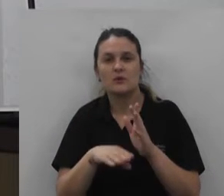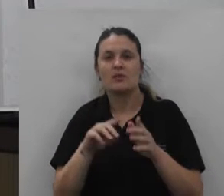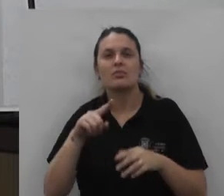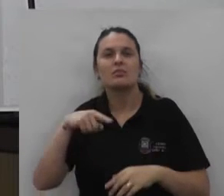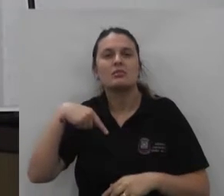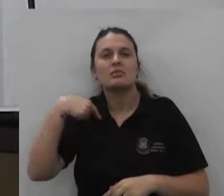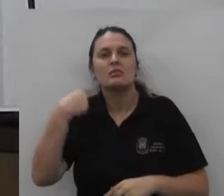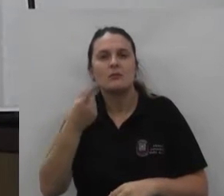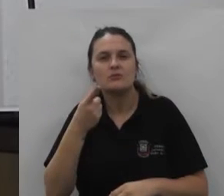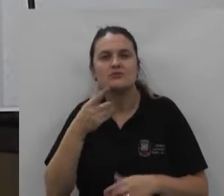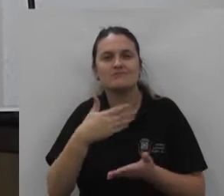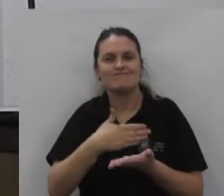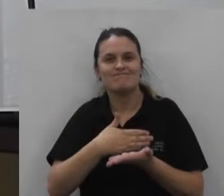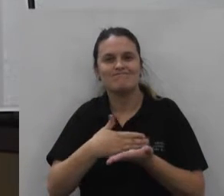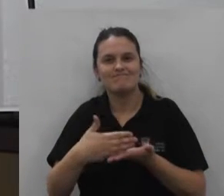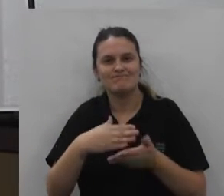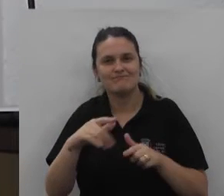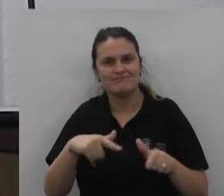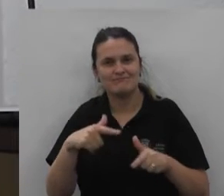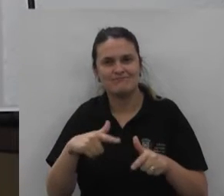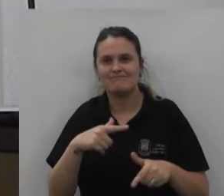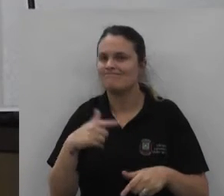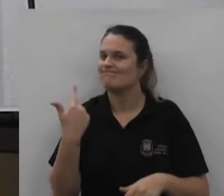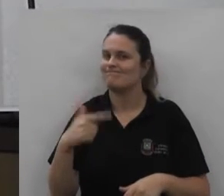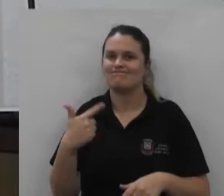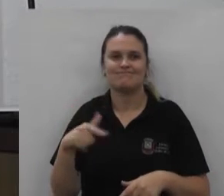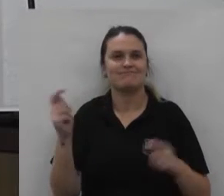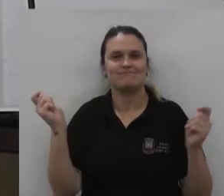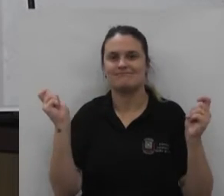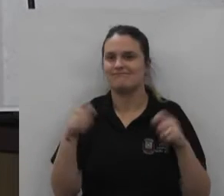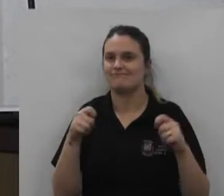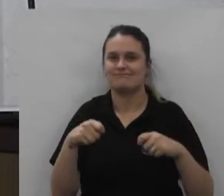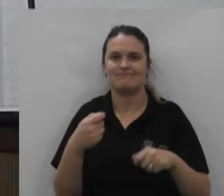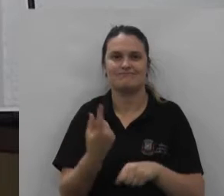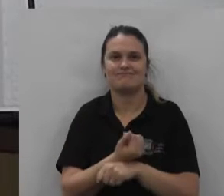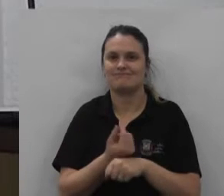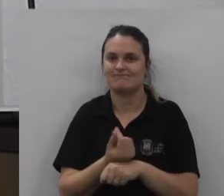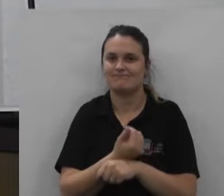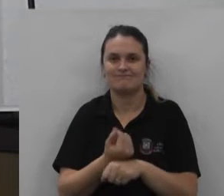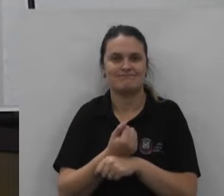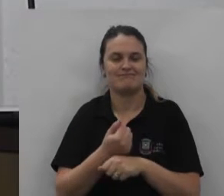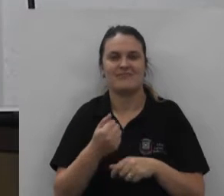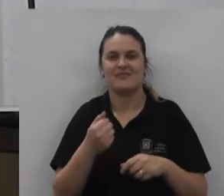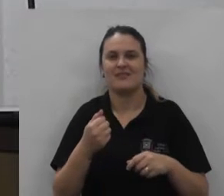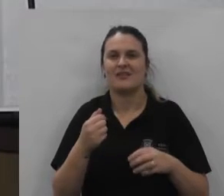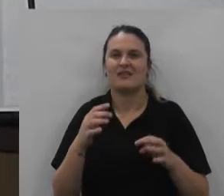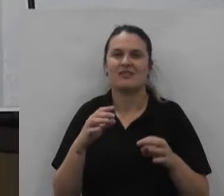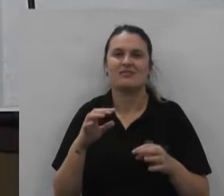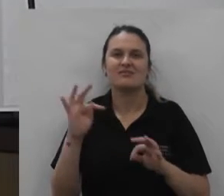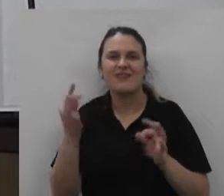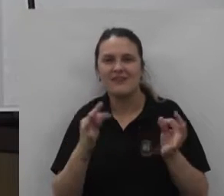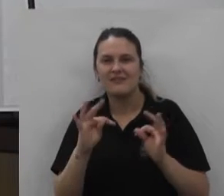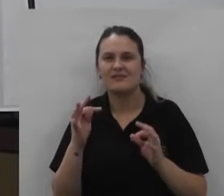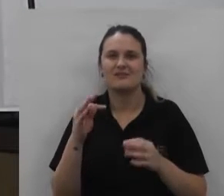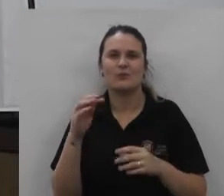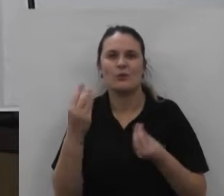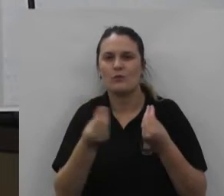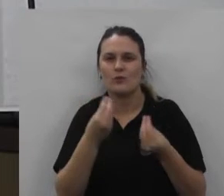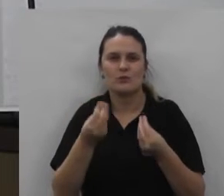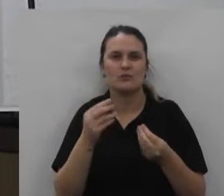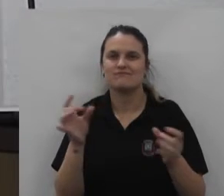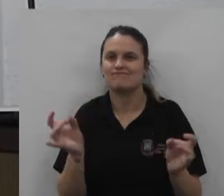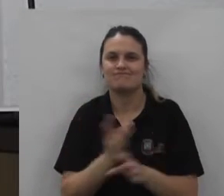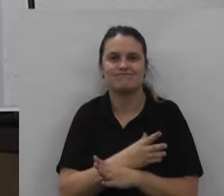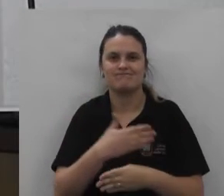e depois, quando vão executar a obra, não tem capacidade financeira e técnica da